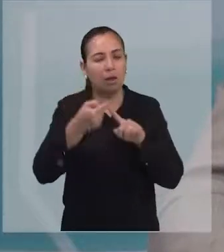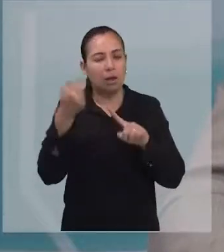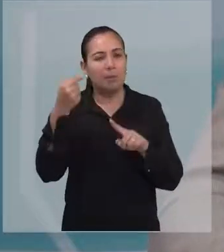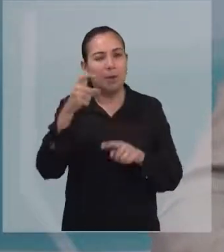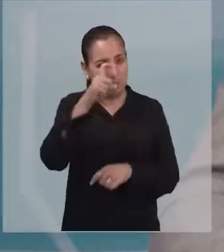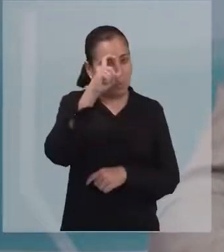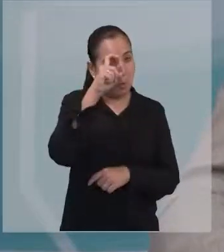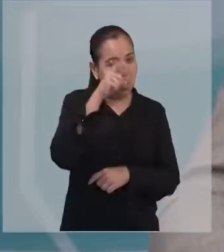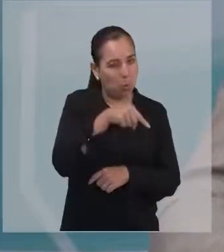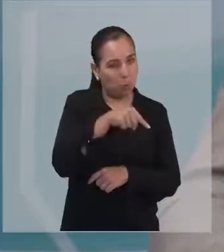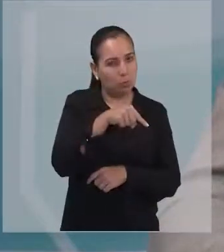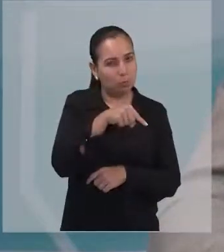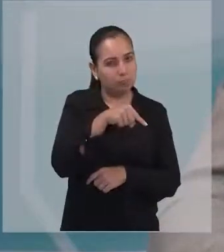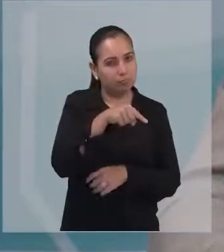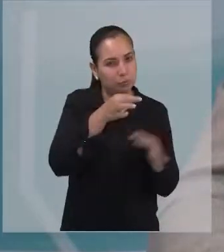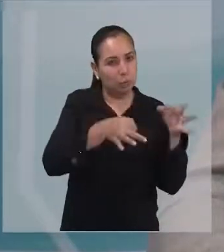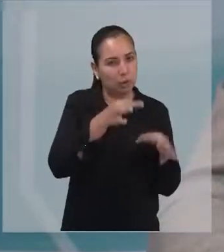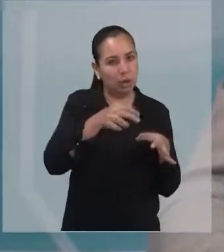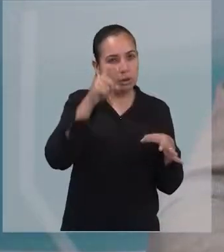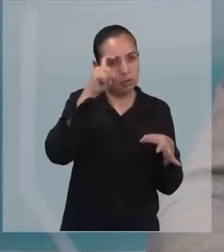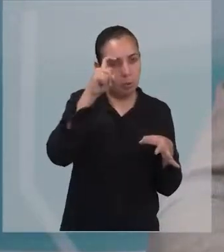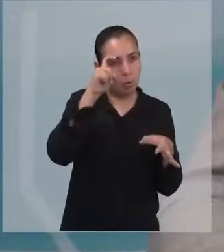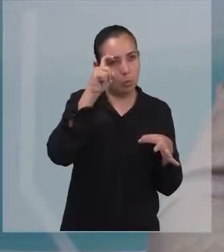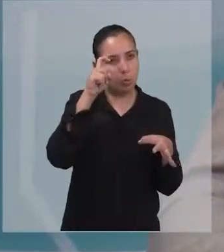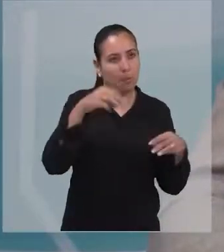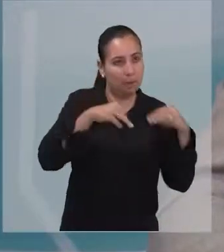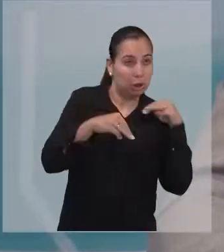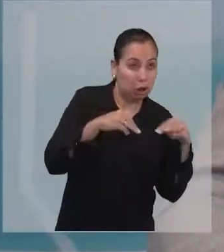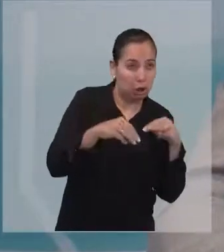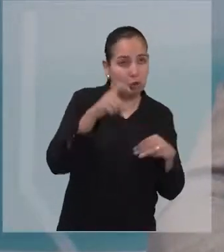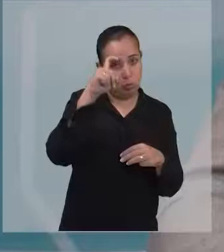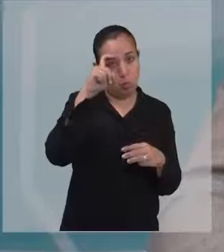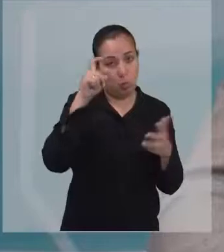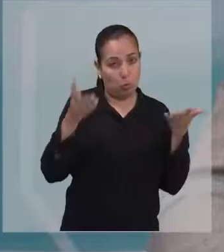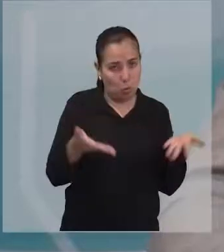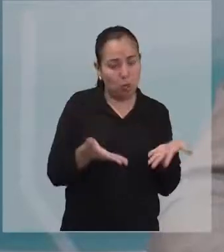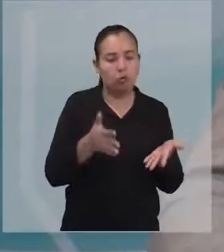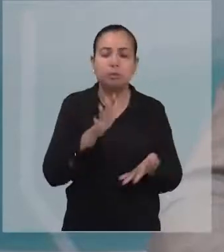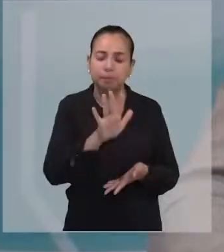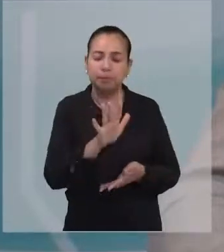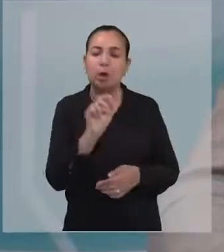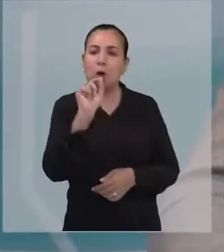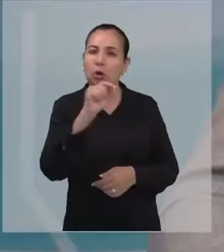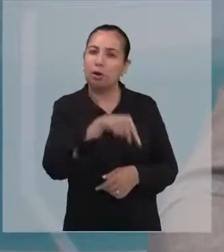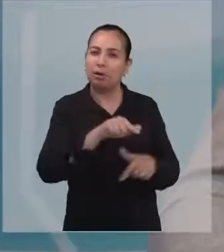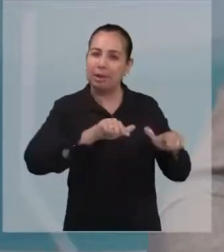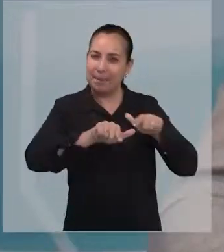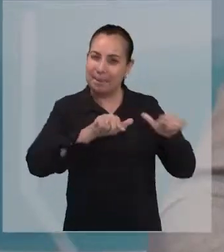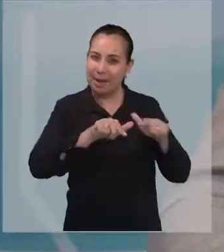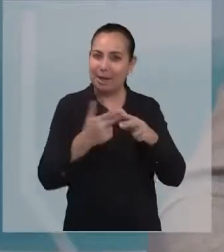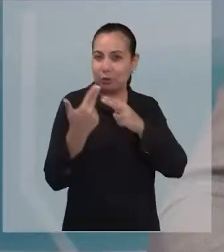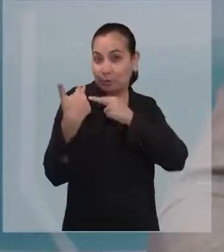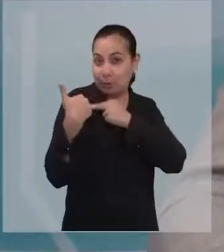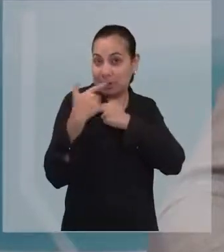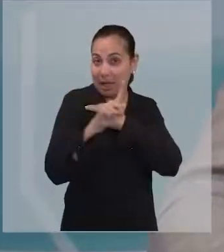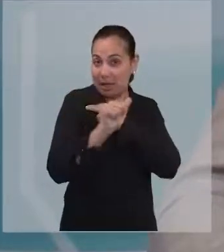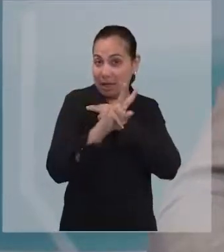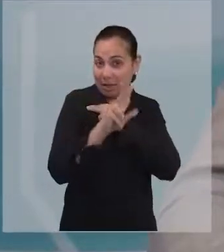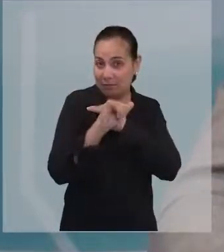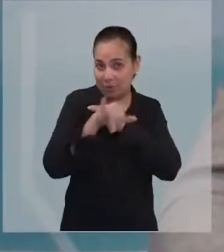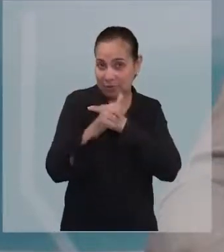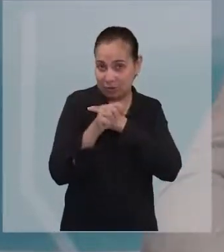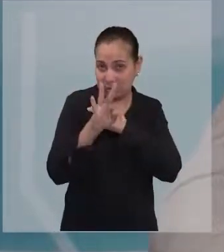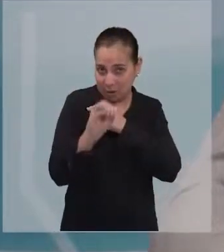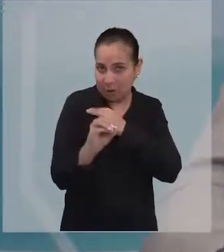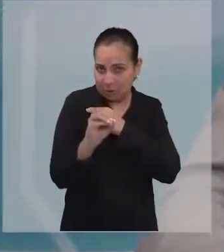juiz Moro, ministro Moro, que é em relação à atuação na Lava Jato e da